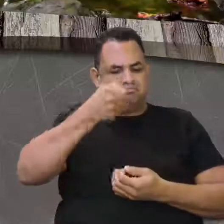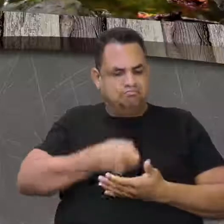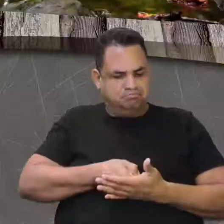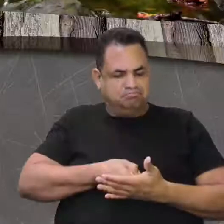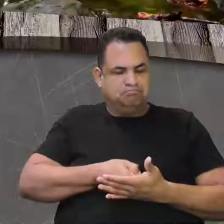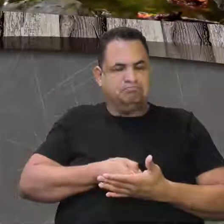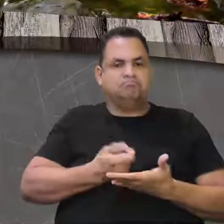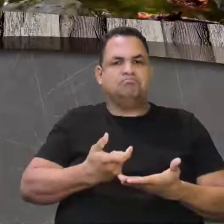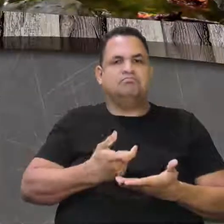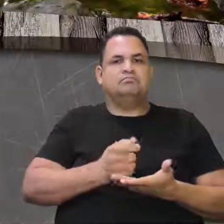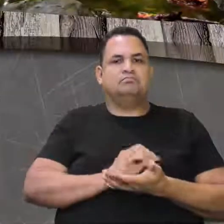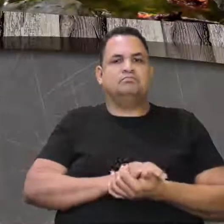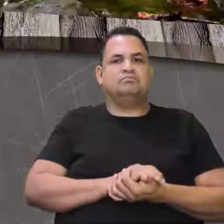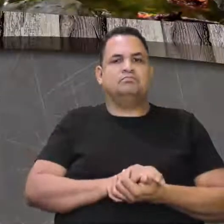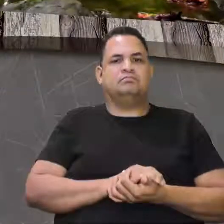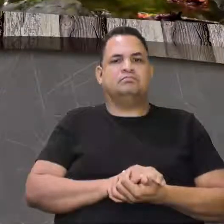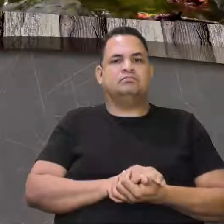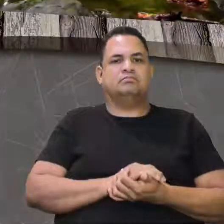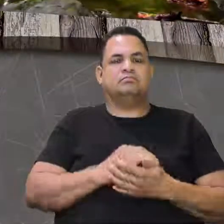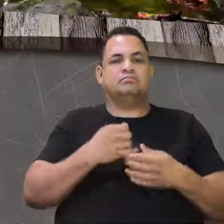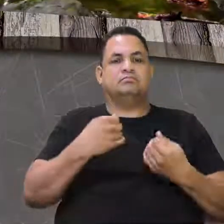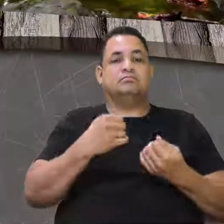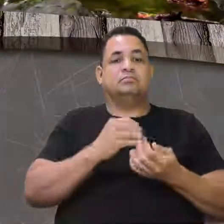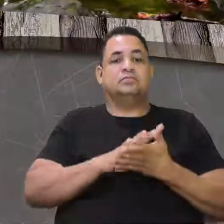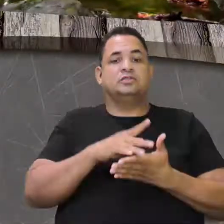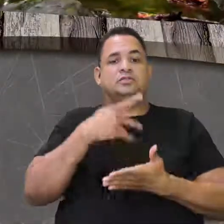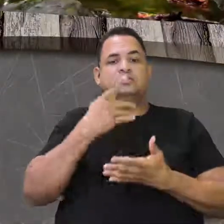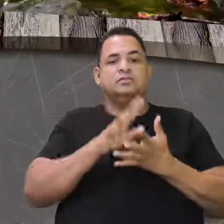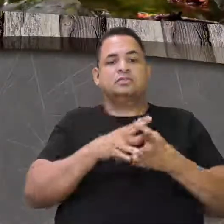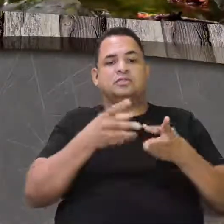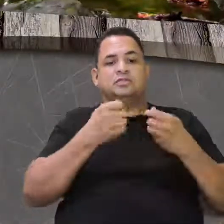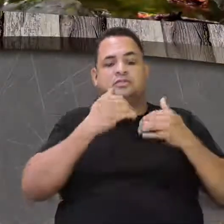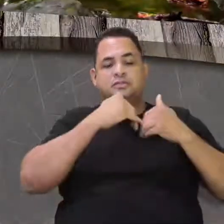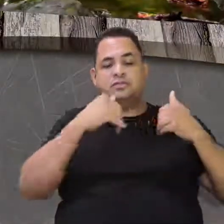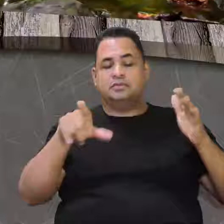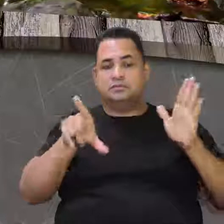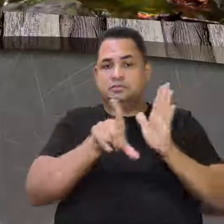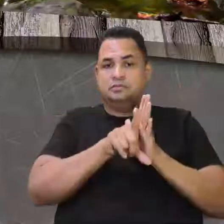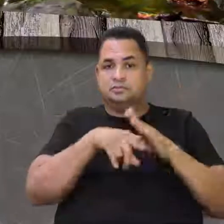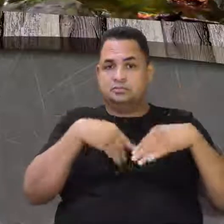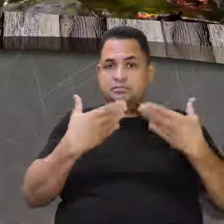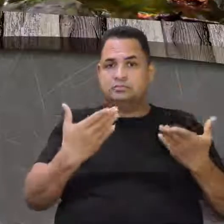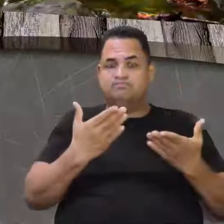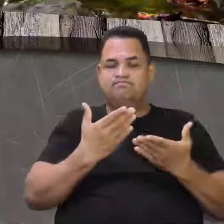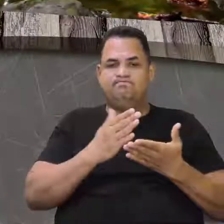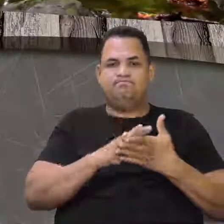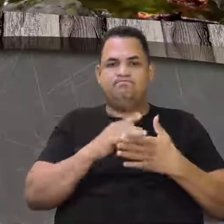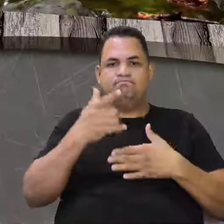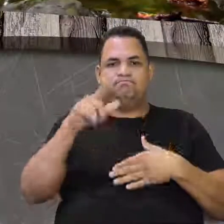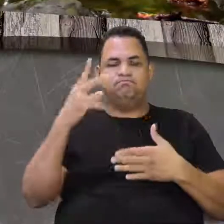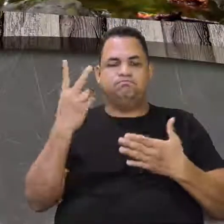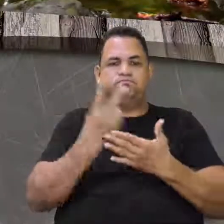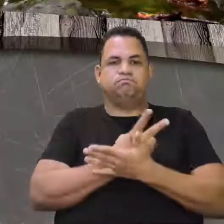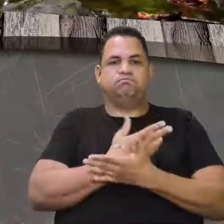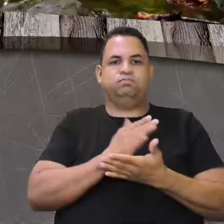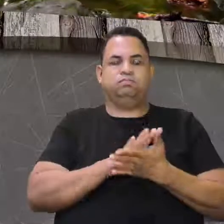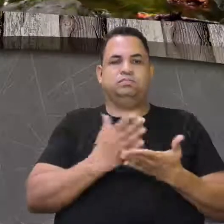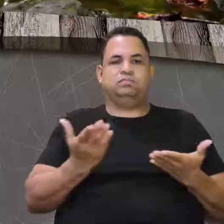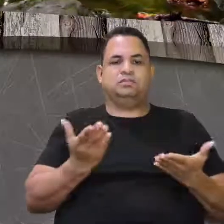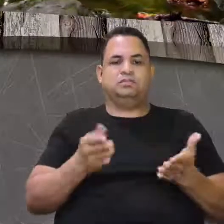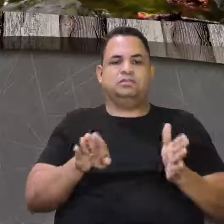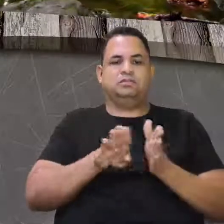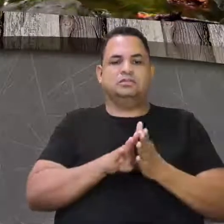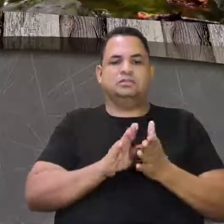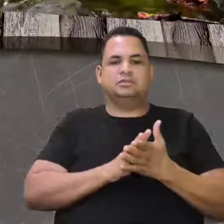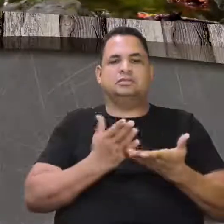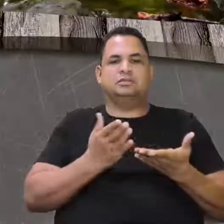enérgica, tá? A gente está falando de biopirataria, mas tem outros fatores que também vão chegar à nossa